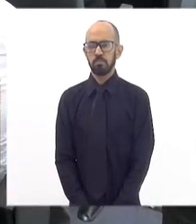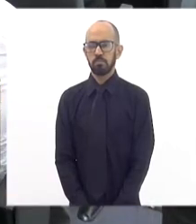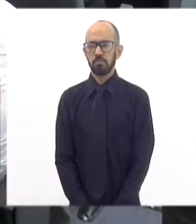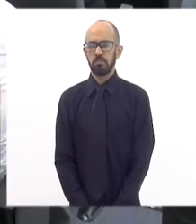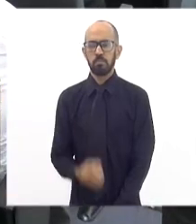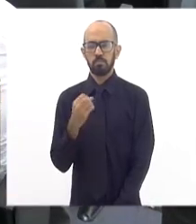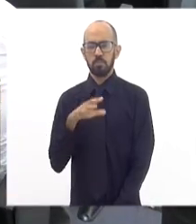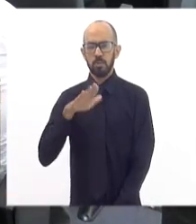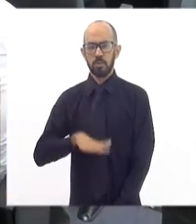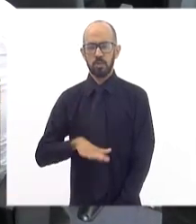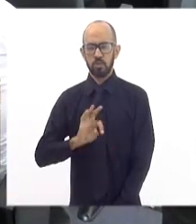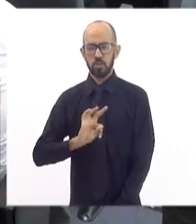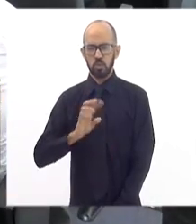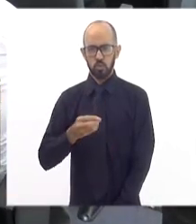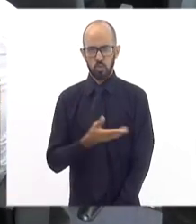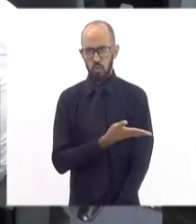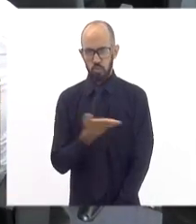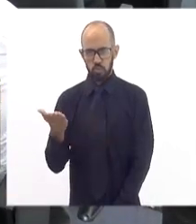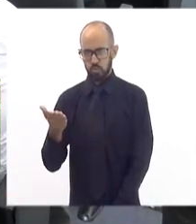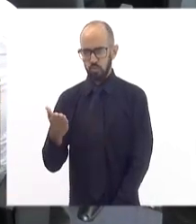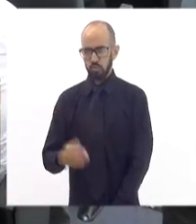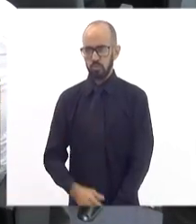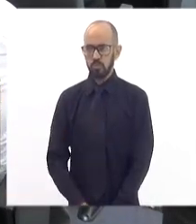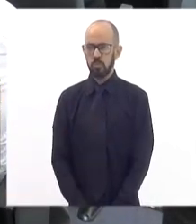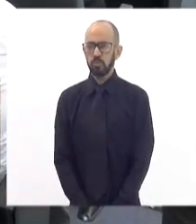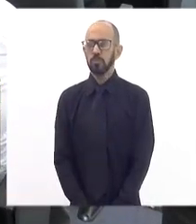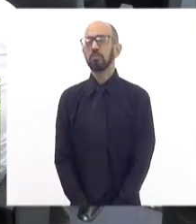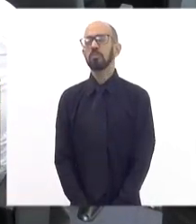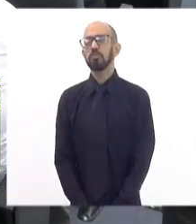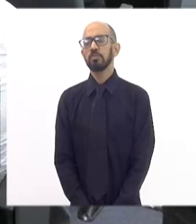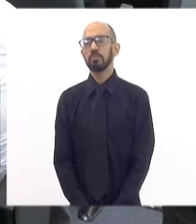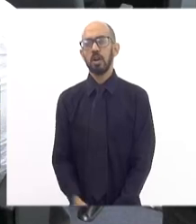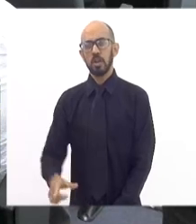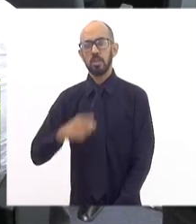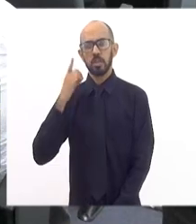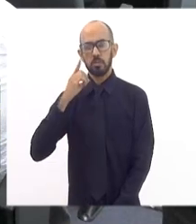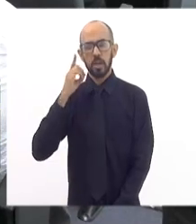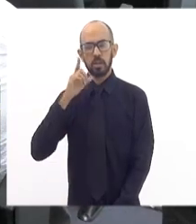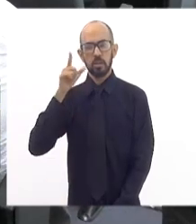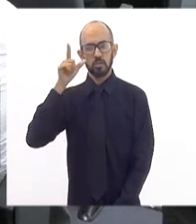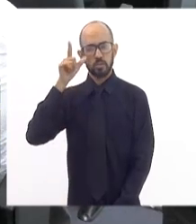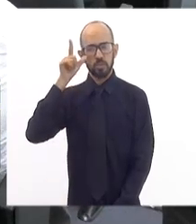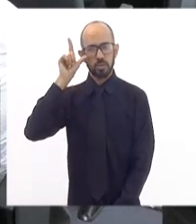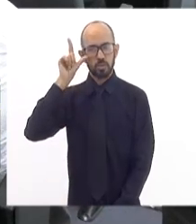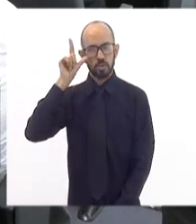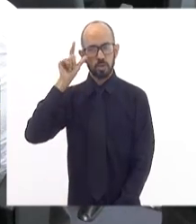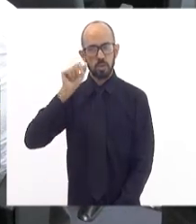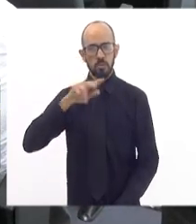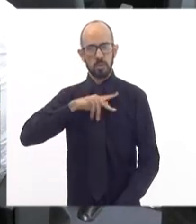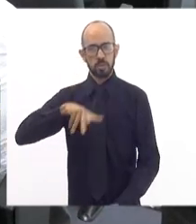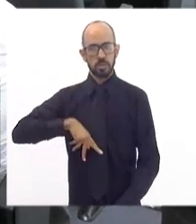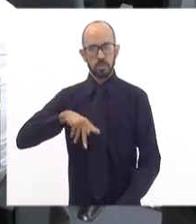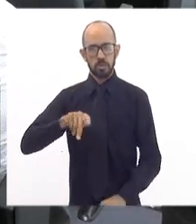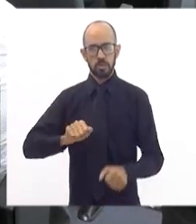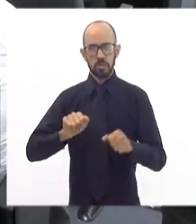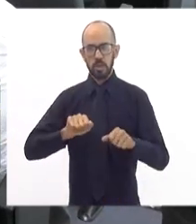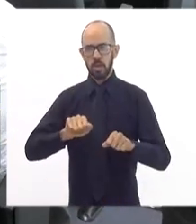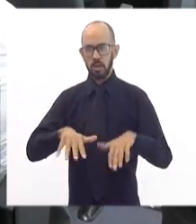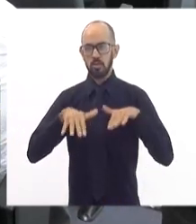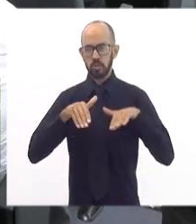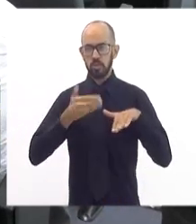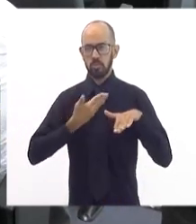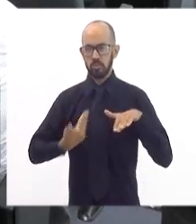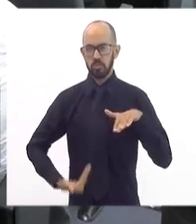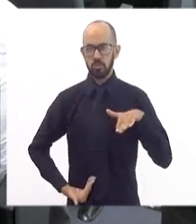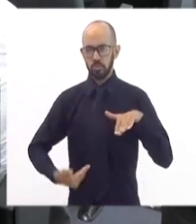Oi boa tarde a todos a todas atores deputada Lucinha que Preside esta audiência pública adaptador